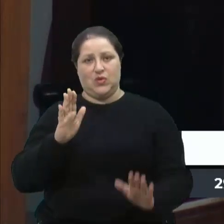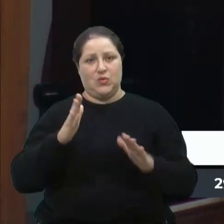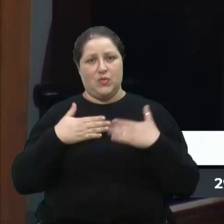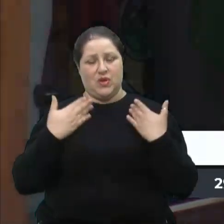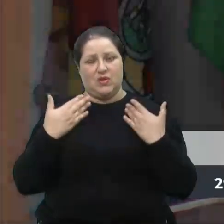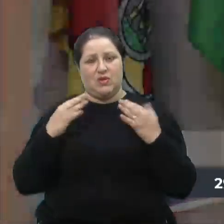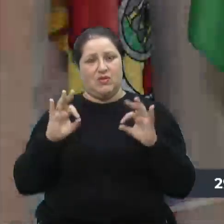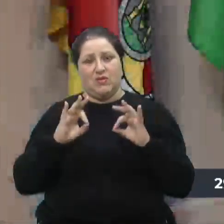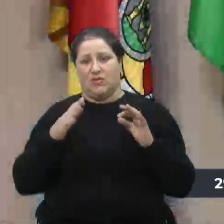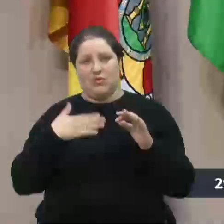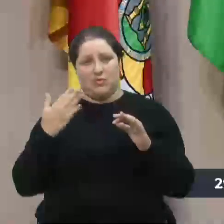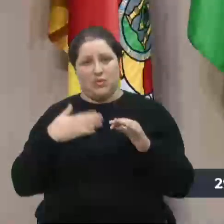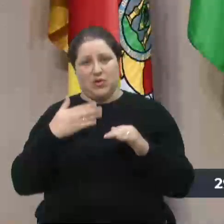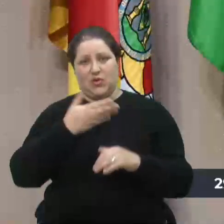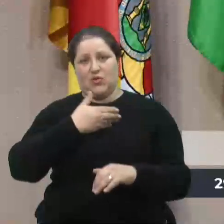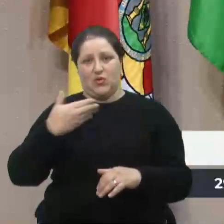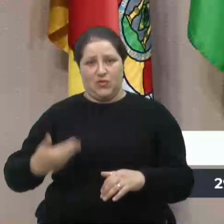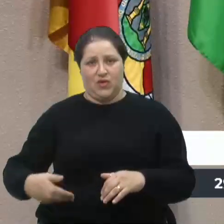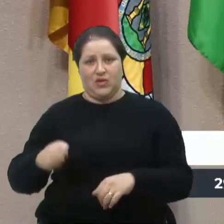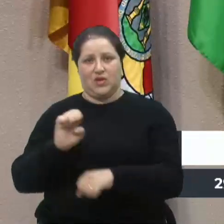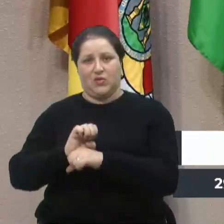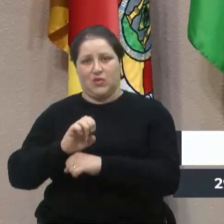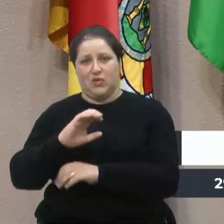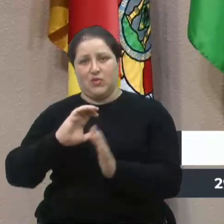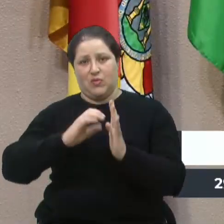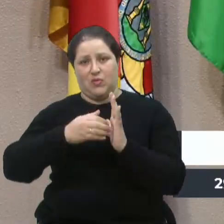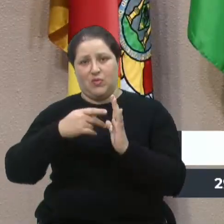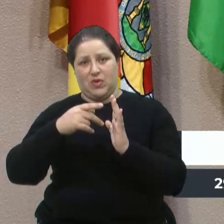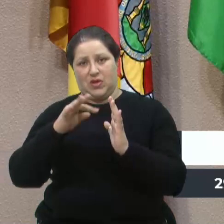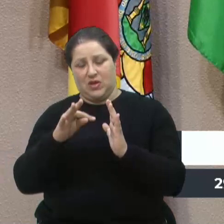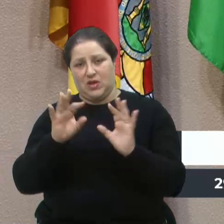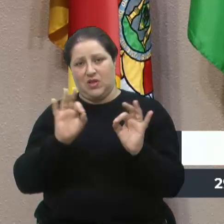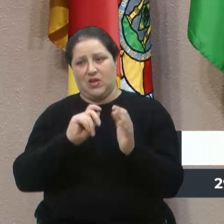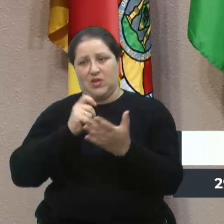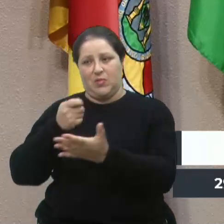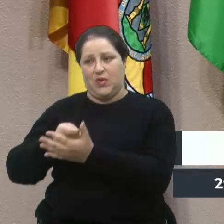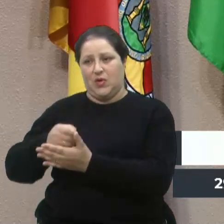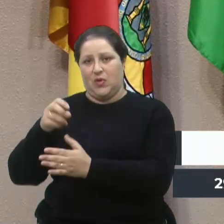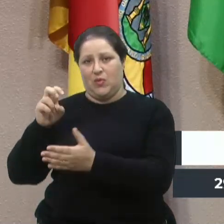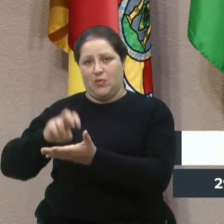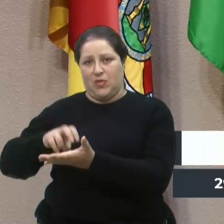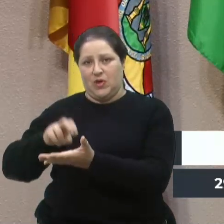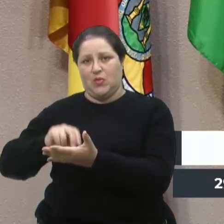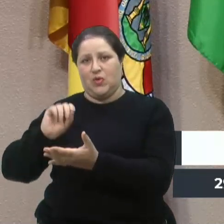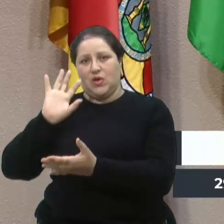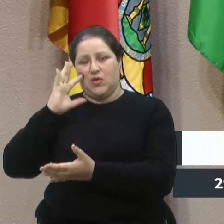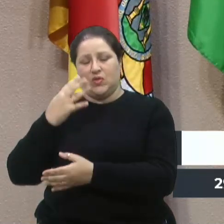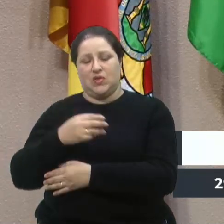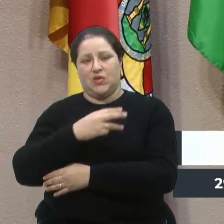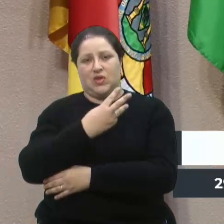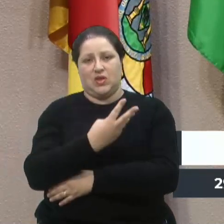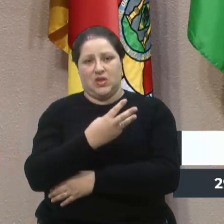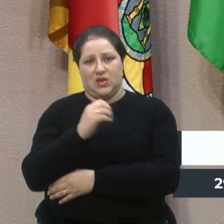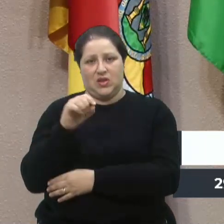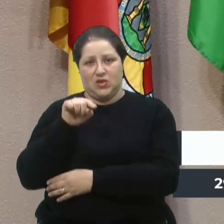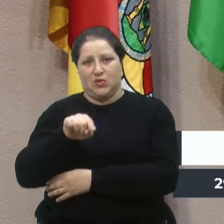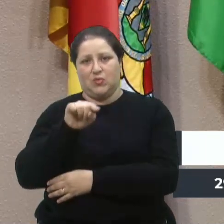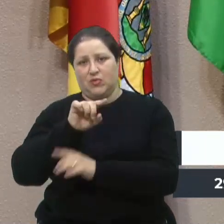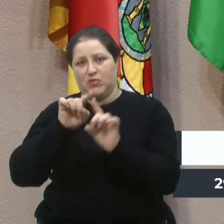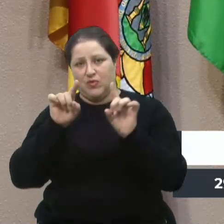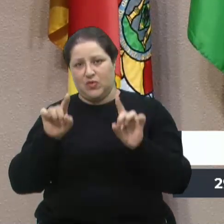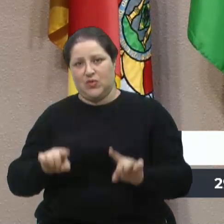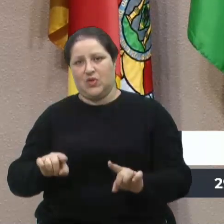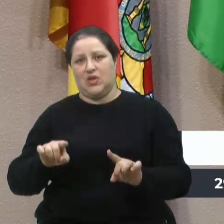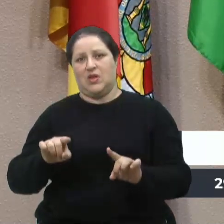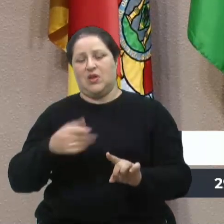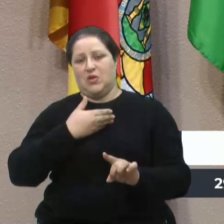o governo estadual do PT não pagou os bancos. O que aconteceu? 300 mil funcionários públicos no SPC